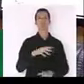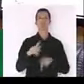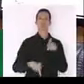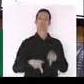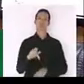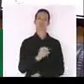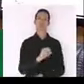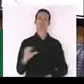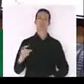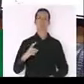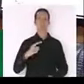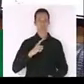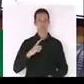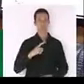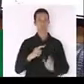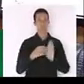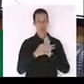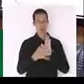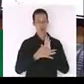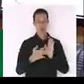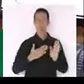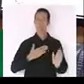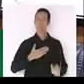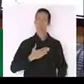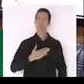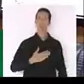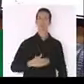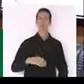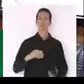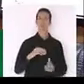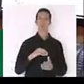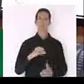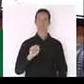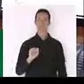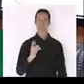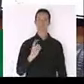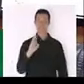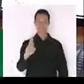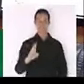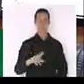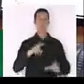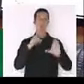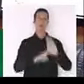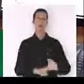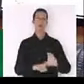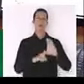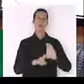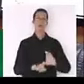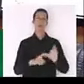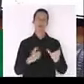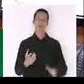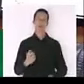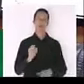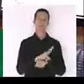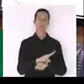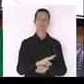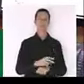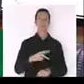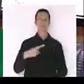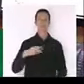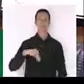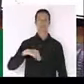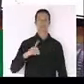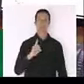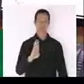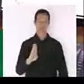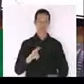aqui com argumentos. As secretarias de desenvolvimento regional são cabides de emprego do PMDB. E por isso que o governador hoje